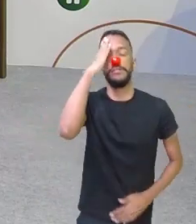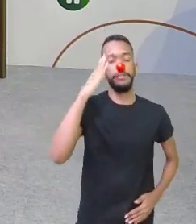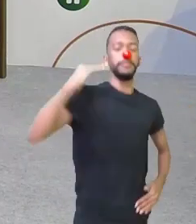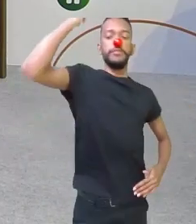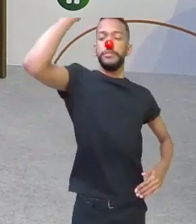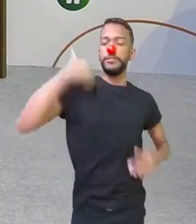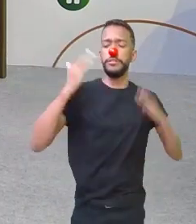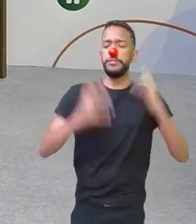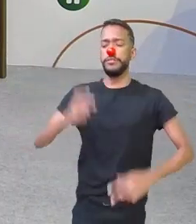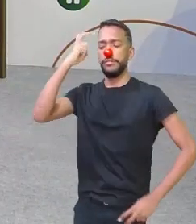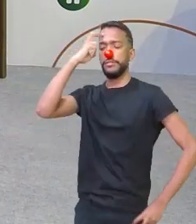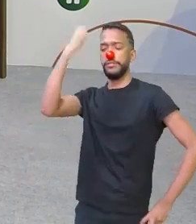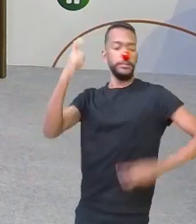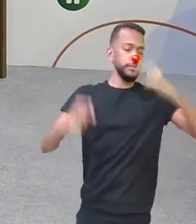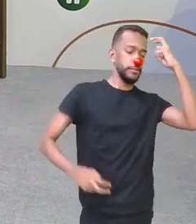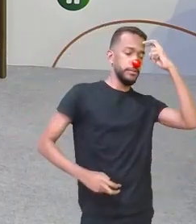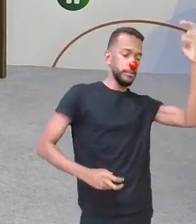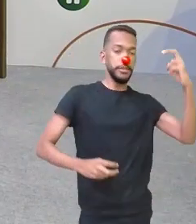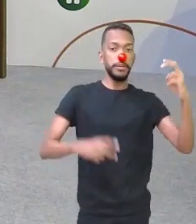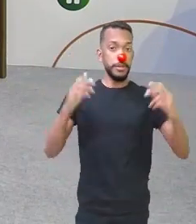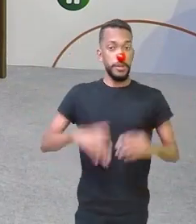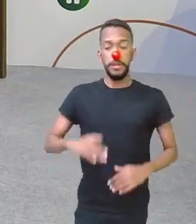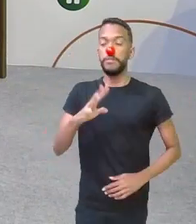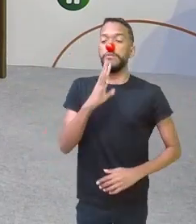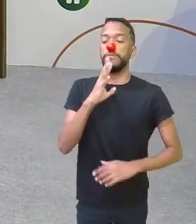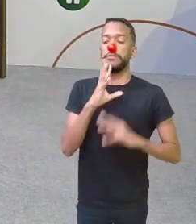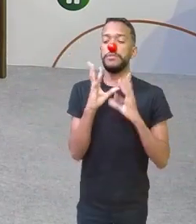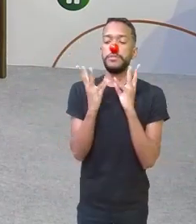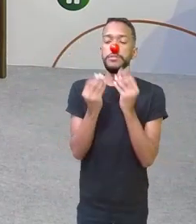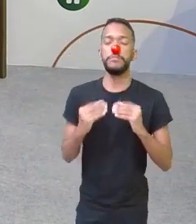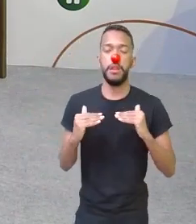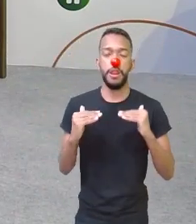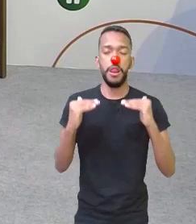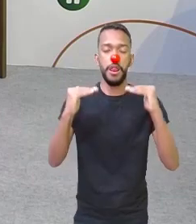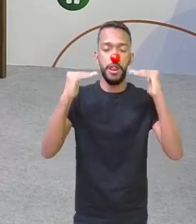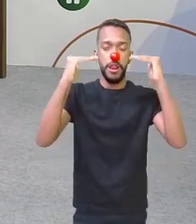eu sou muito inteligente. Meu nível de conhecimento é muito